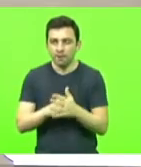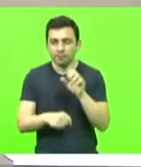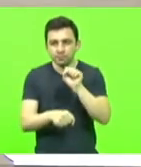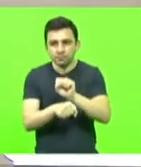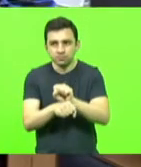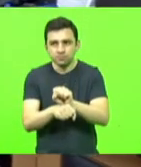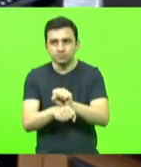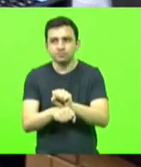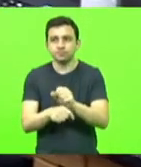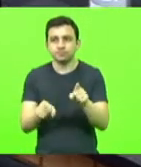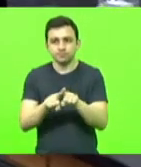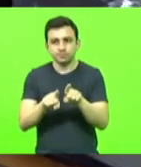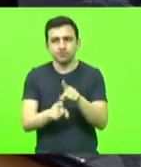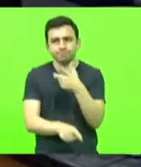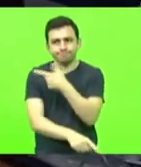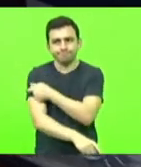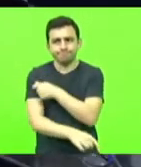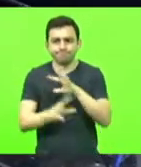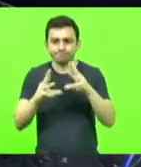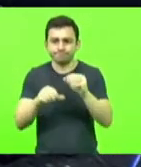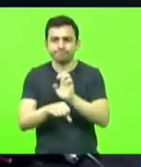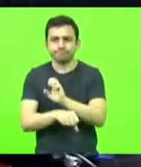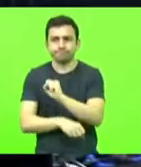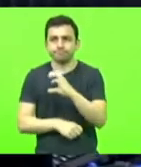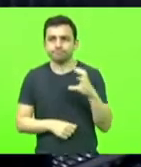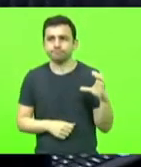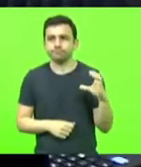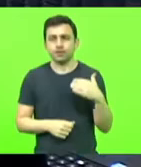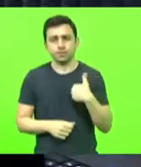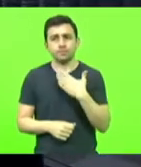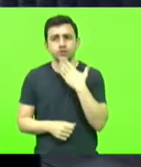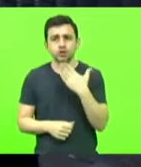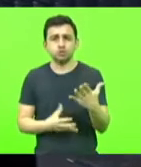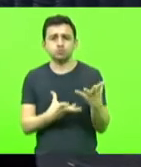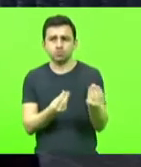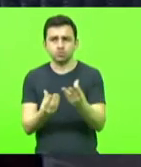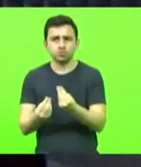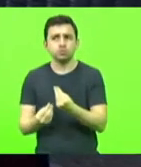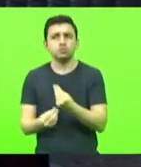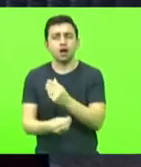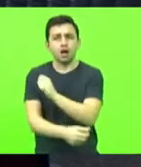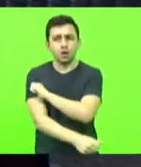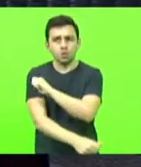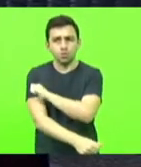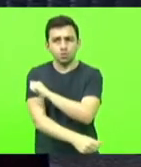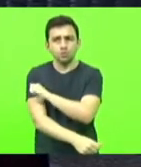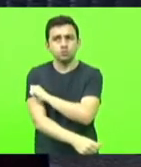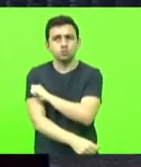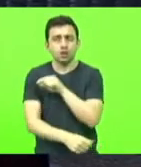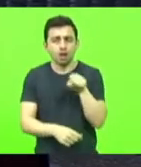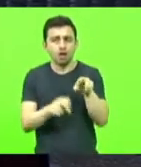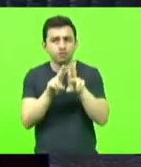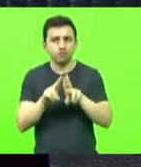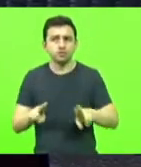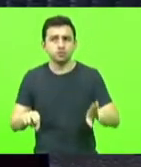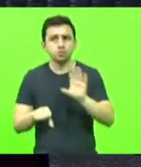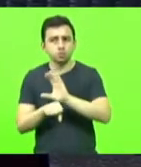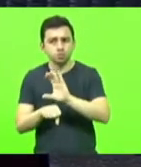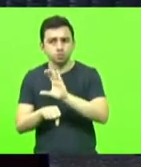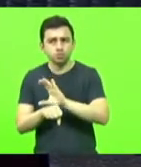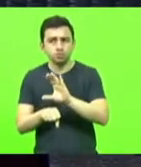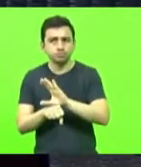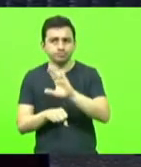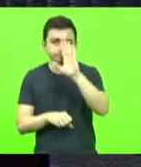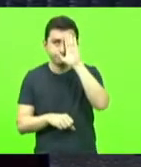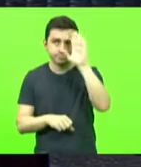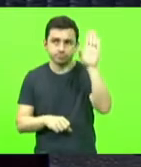sido ampliada no Estado, e a reivindicação de muitos estudantes da Universidade Federal de Santa Catarina, especialmente desses cursos, né, citados